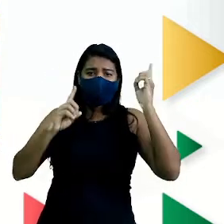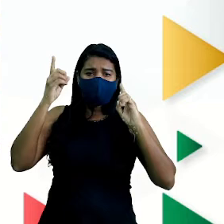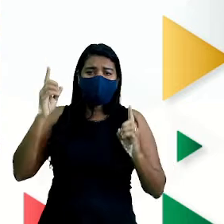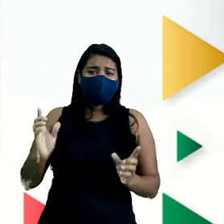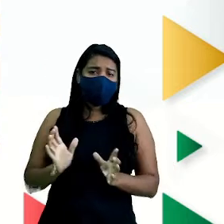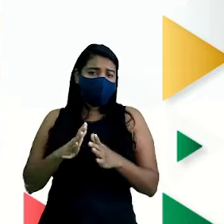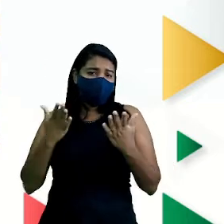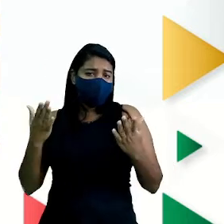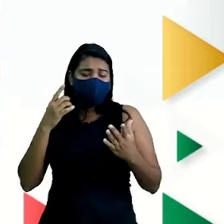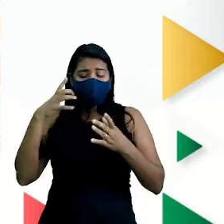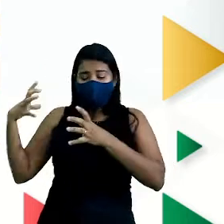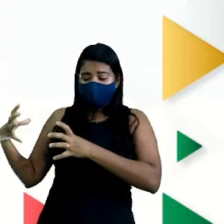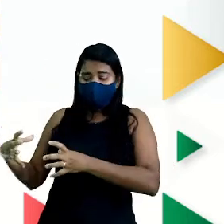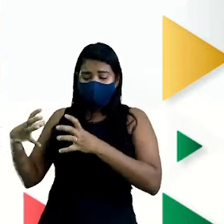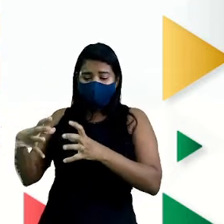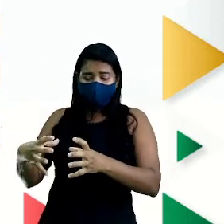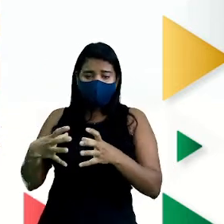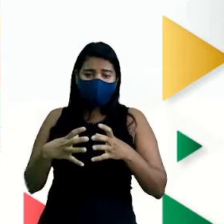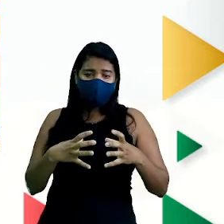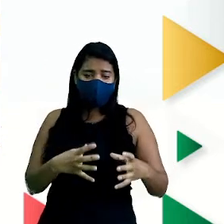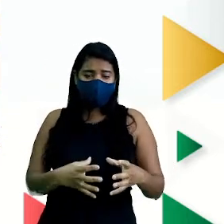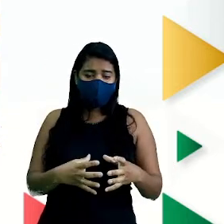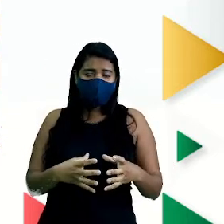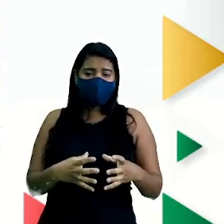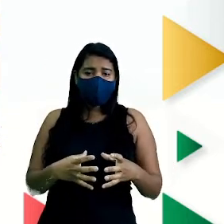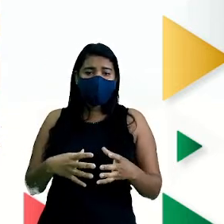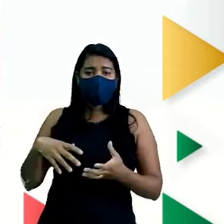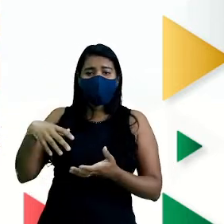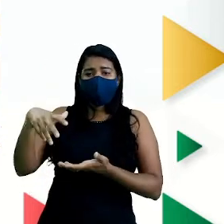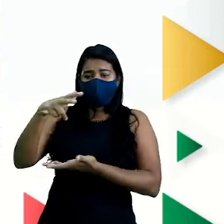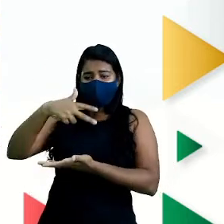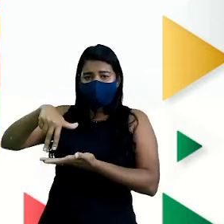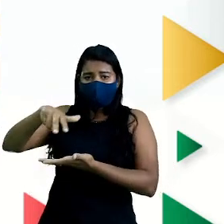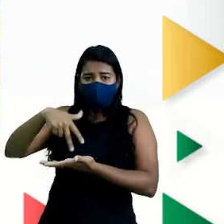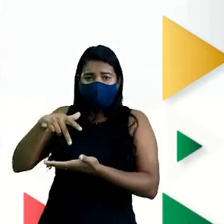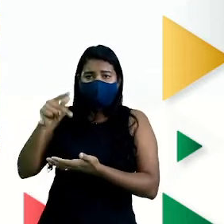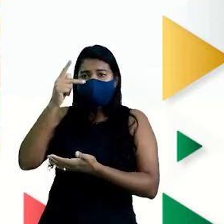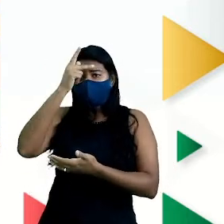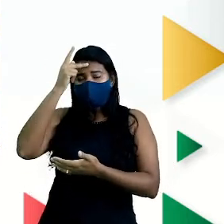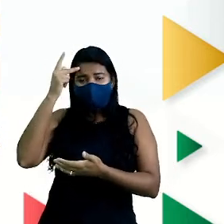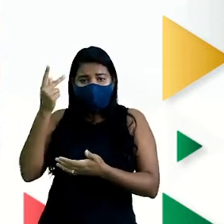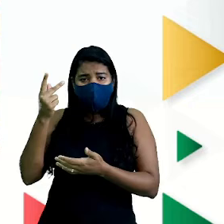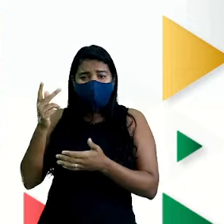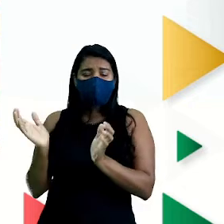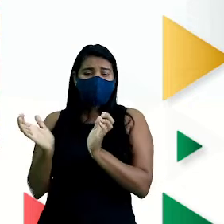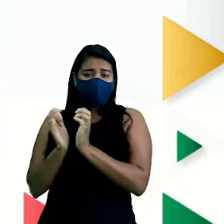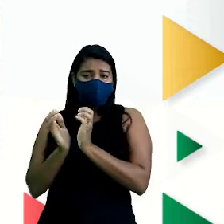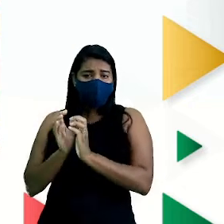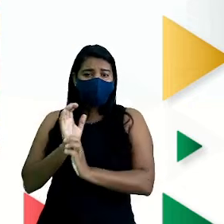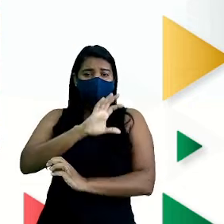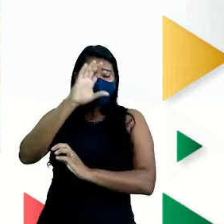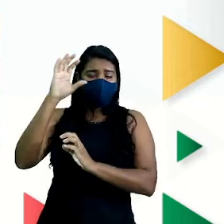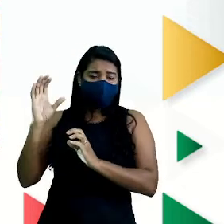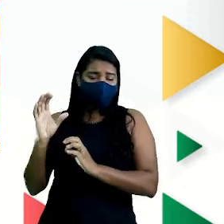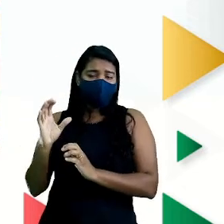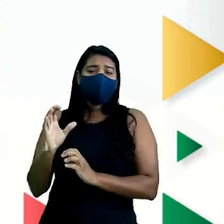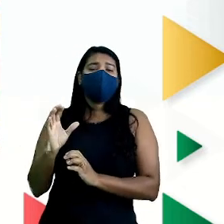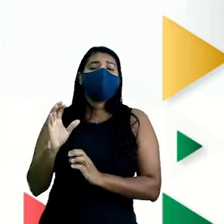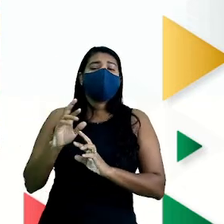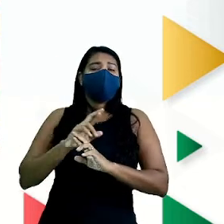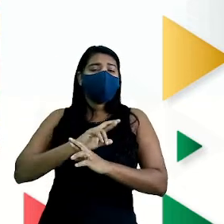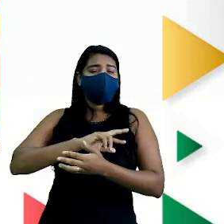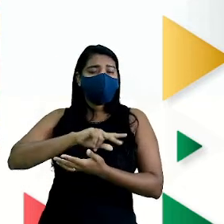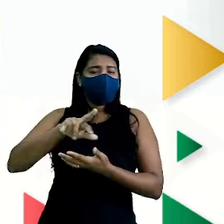ver blocos nas ruas de Recife, né, que Recife tem uma grande vantagem. O carnaval de Pernambuco, no modo geral, ele é bem